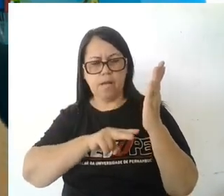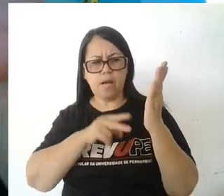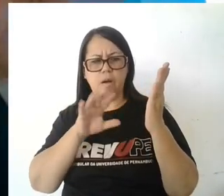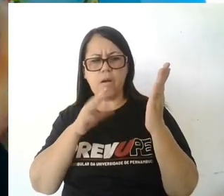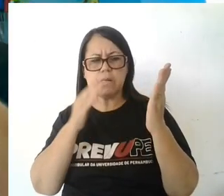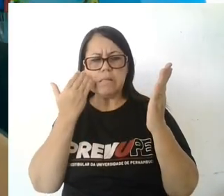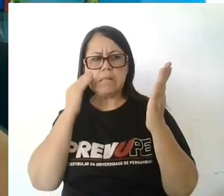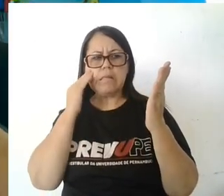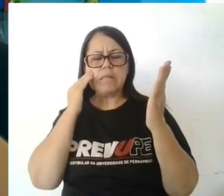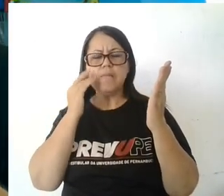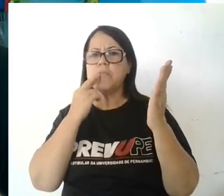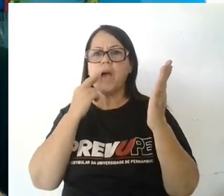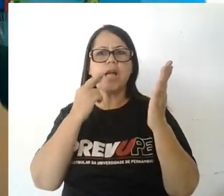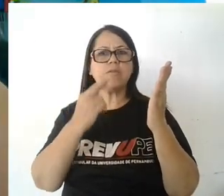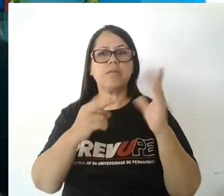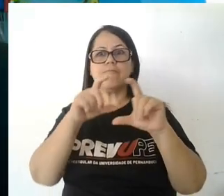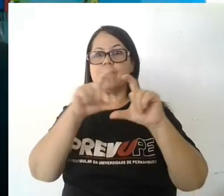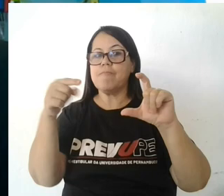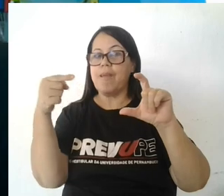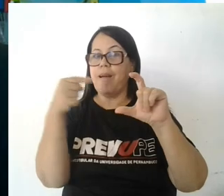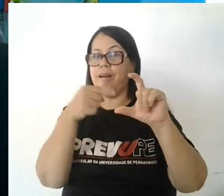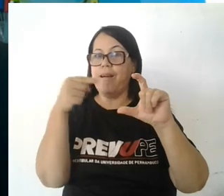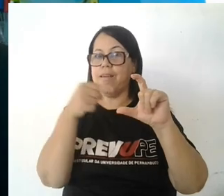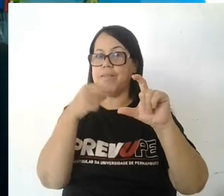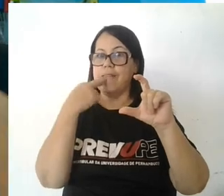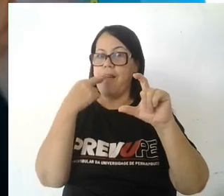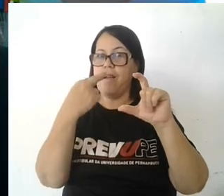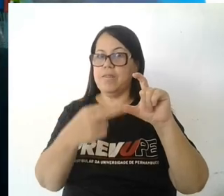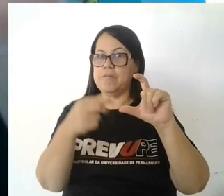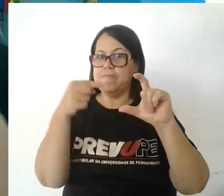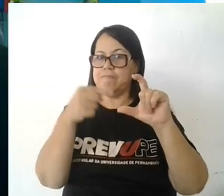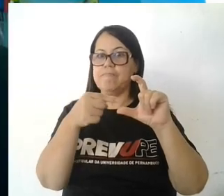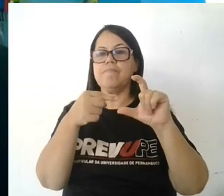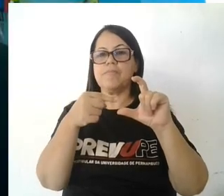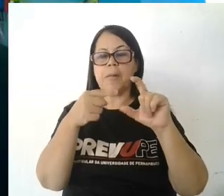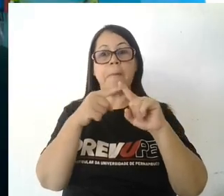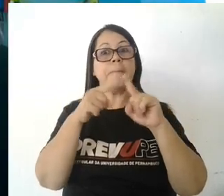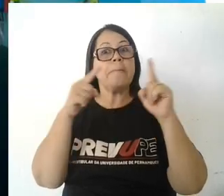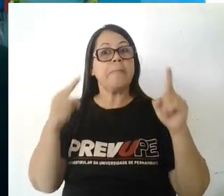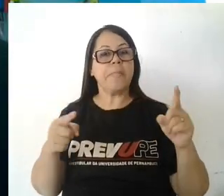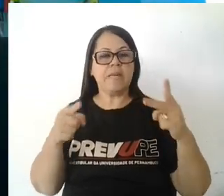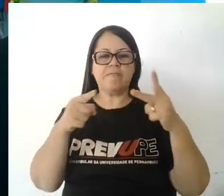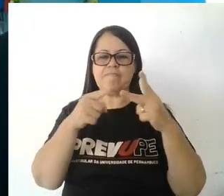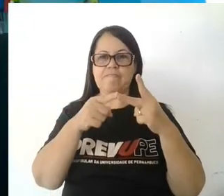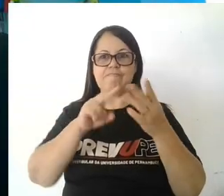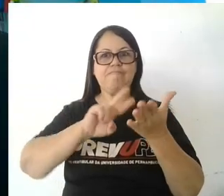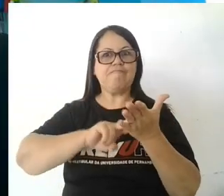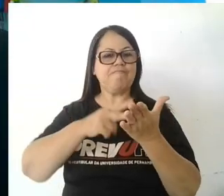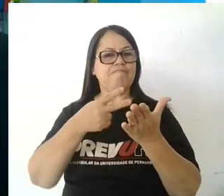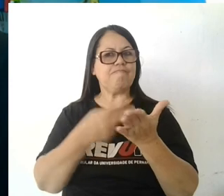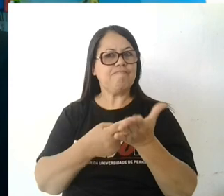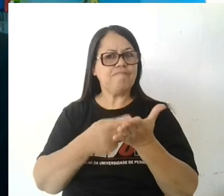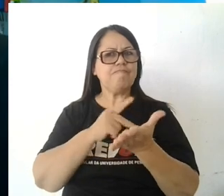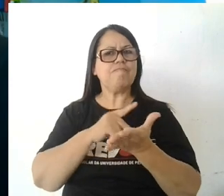vai observar a ideia central, mas você vai responder a questão somente buscando aquela informação que é necessária. No caso da questão